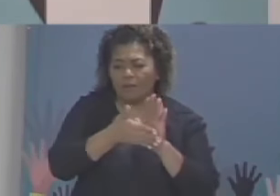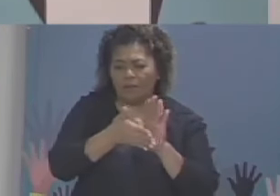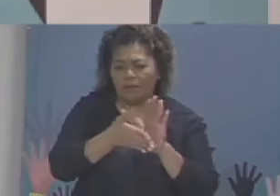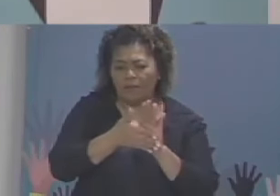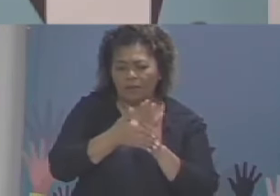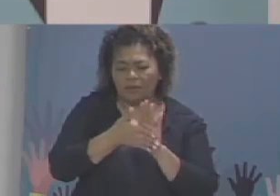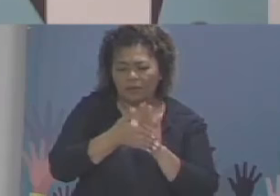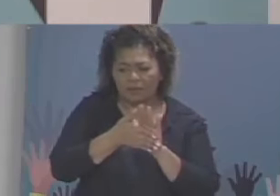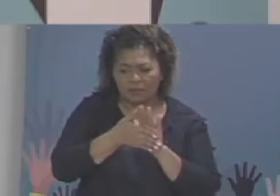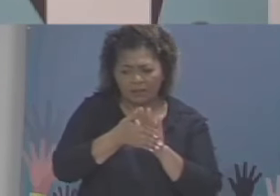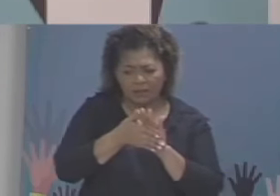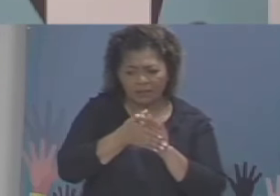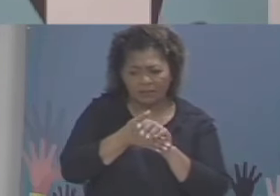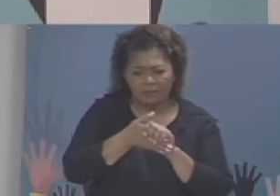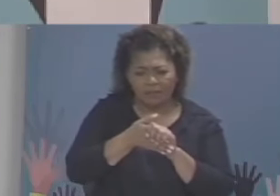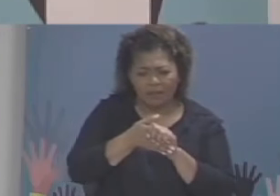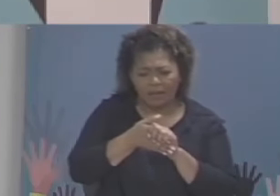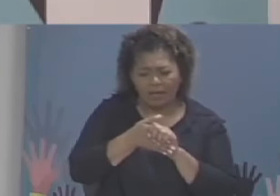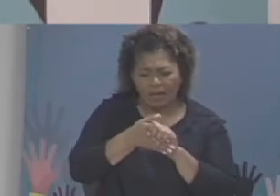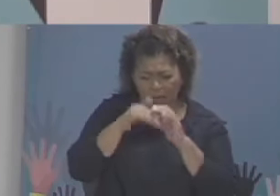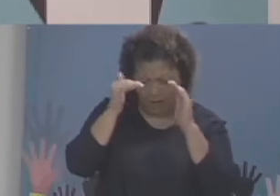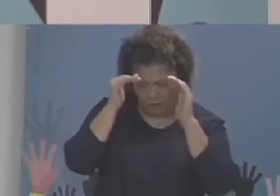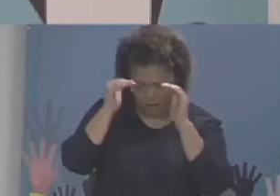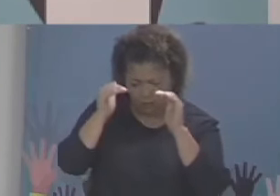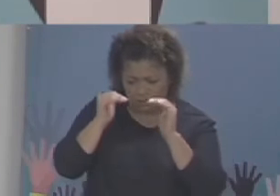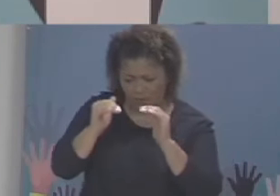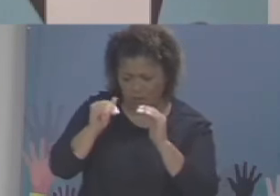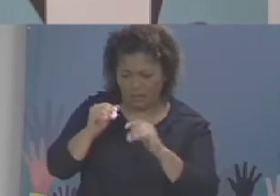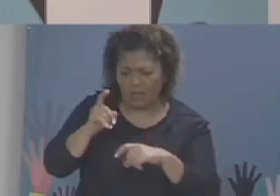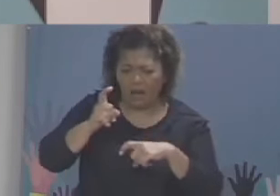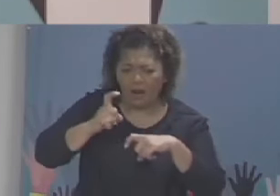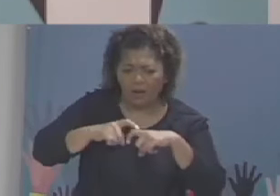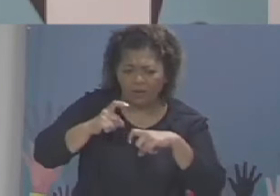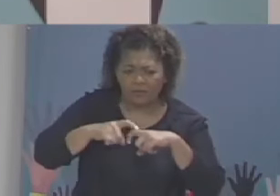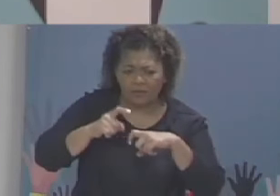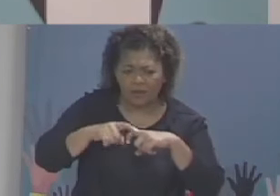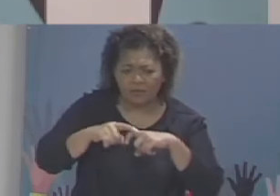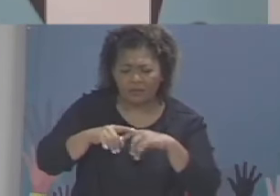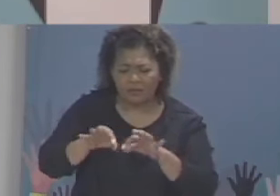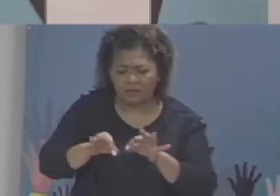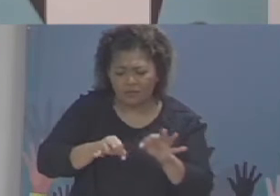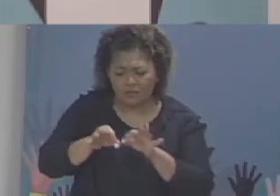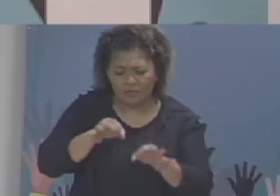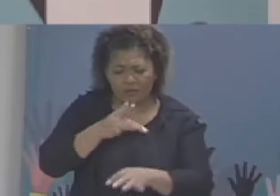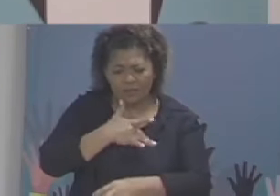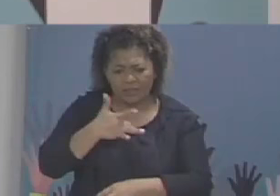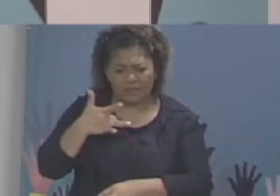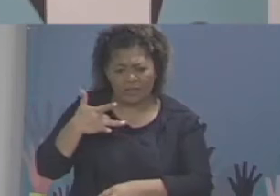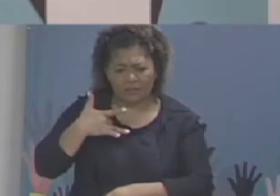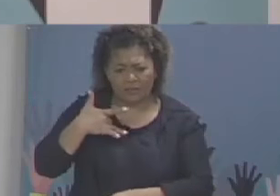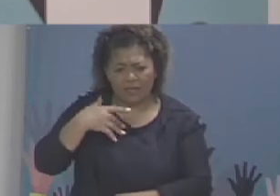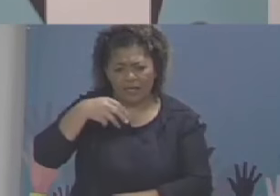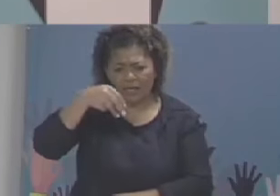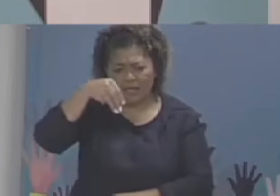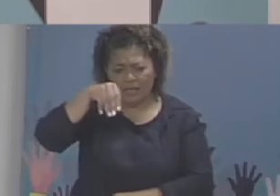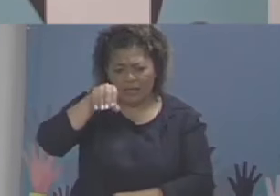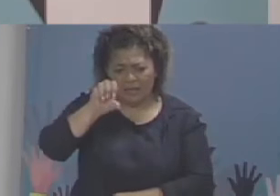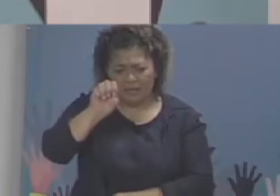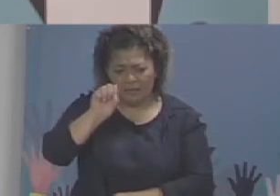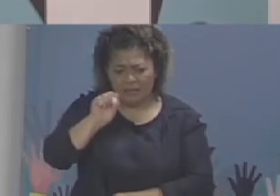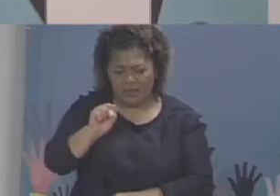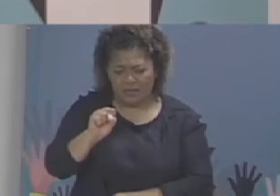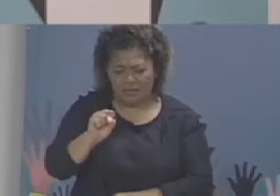das psicólogas e psicólogos aos médicos nos planos de saúde antes da ANS, visto que o ato médico ainda não está em